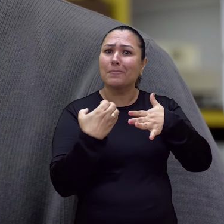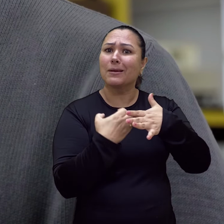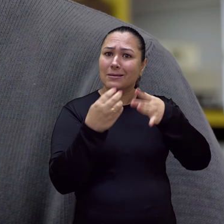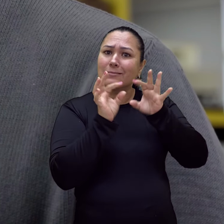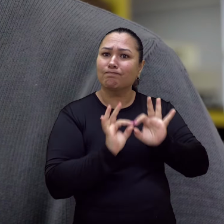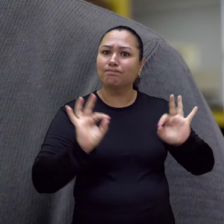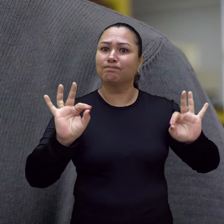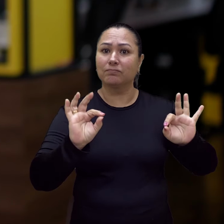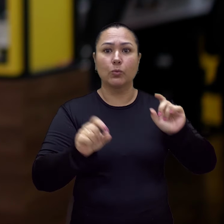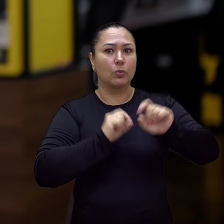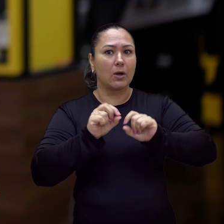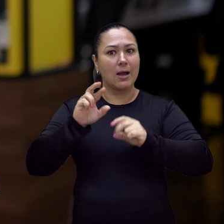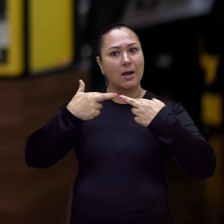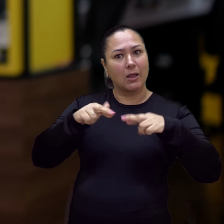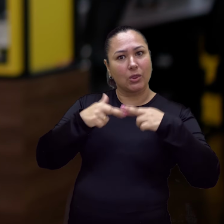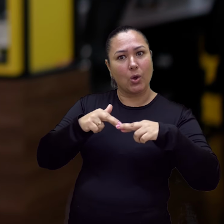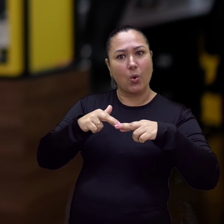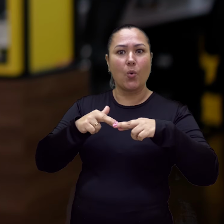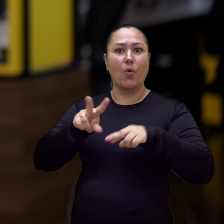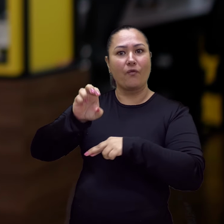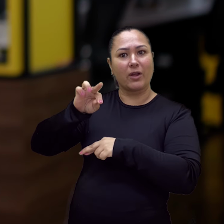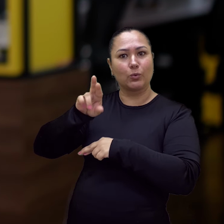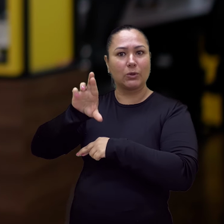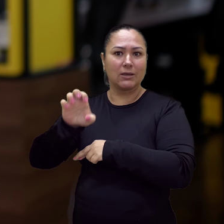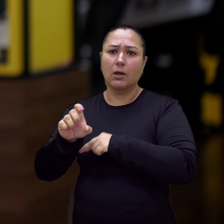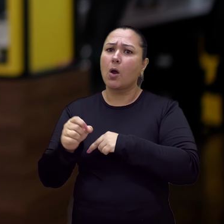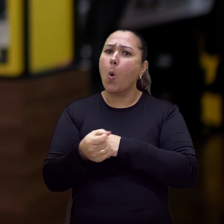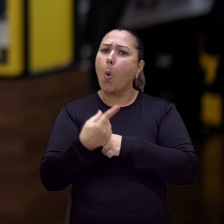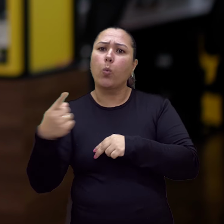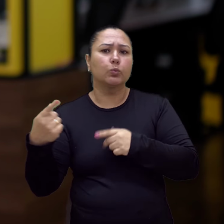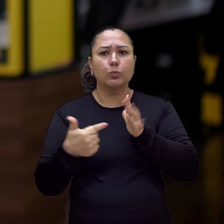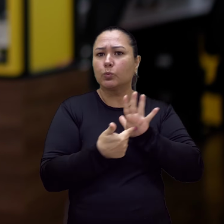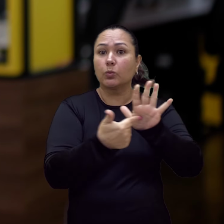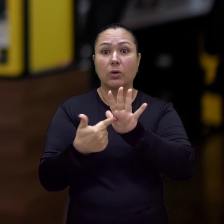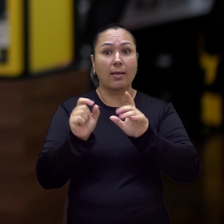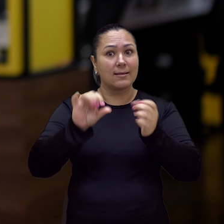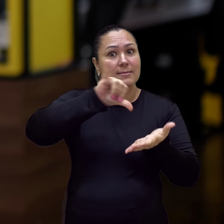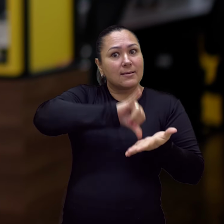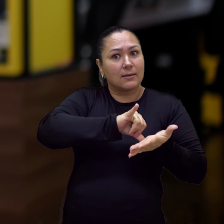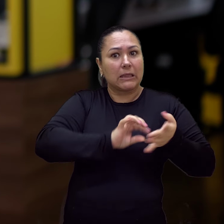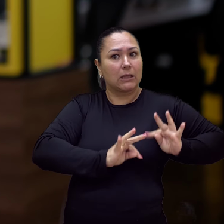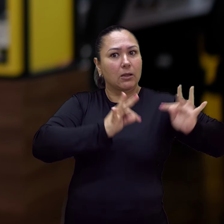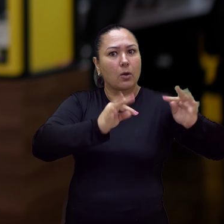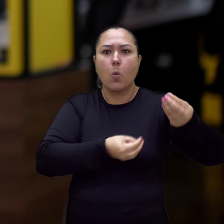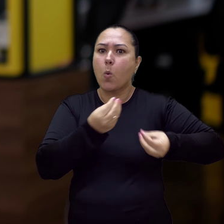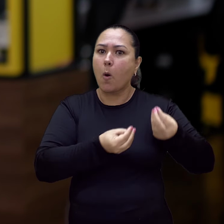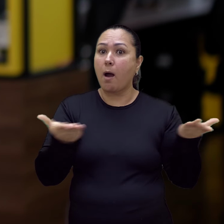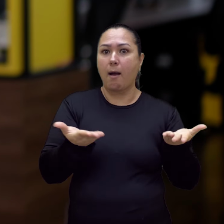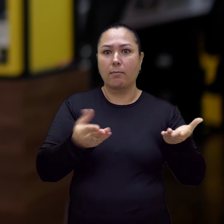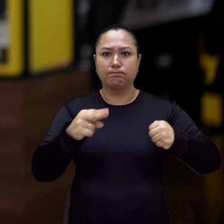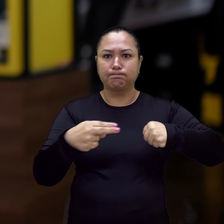meio da Randon Ventures. Outros destaques mostrados no nosso relatório são a preparação do Centro Tecnológico Randon para a era